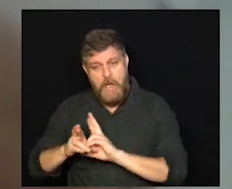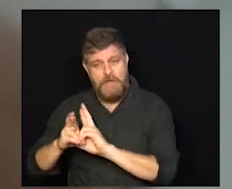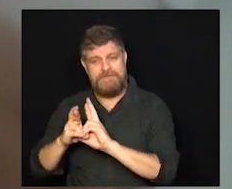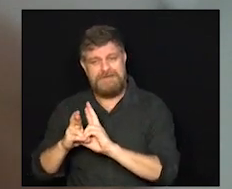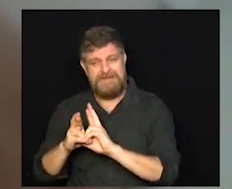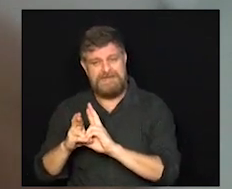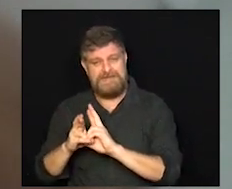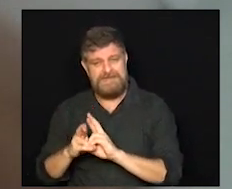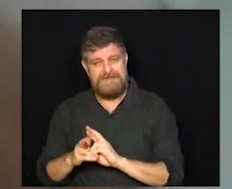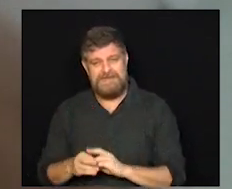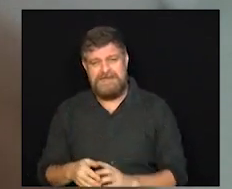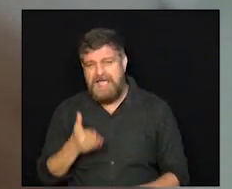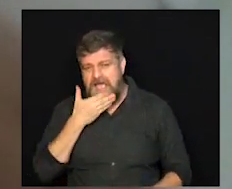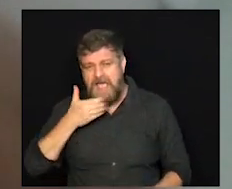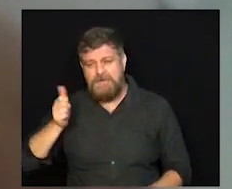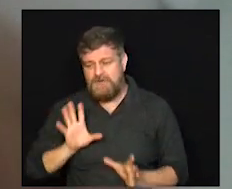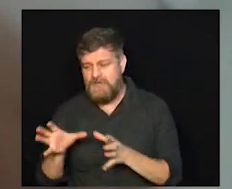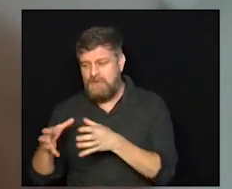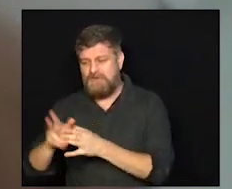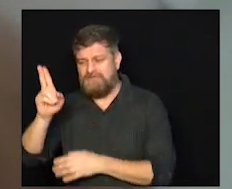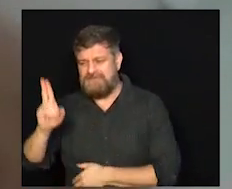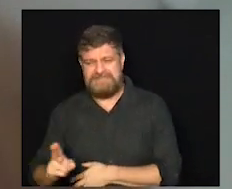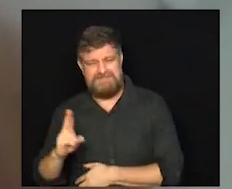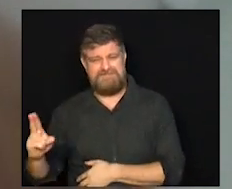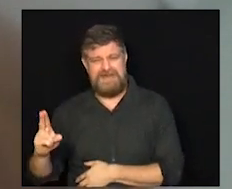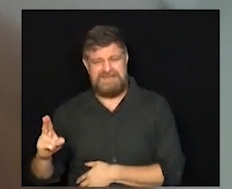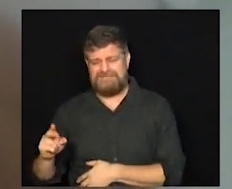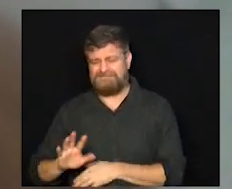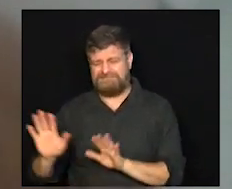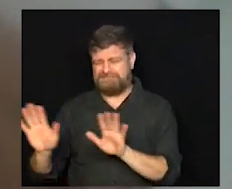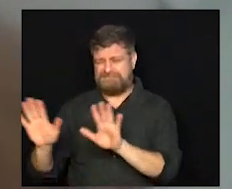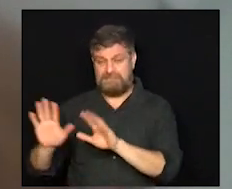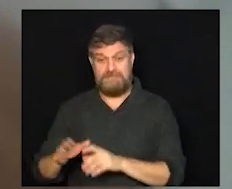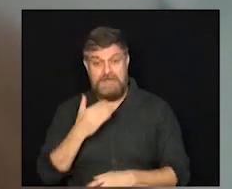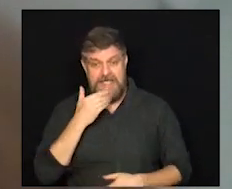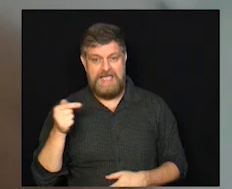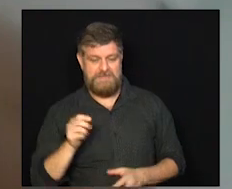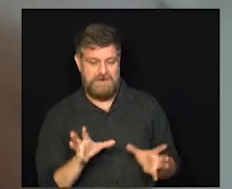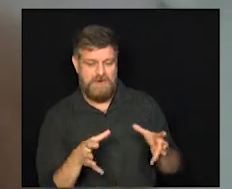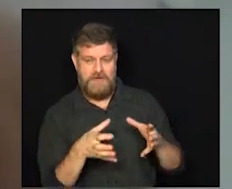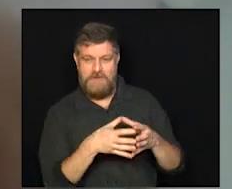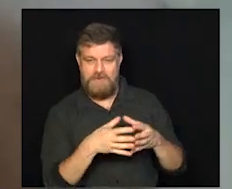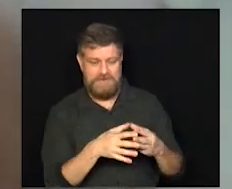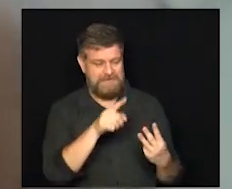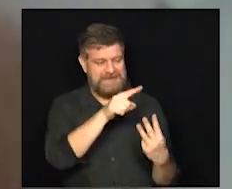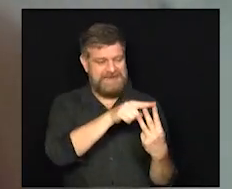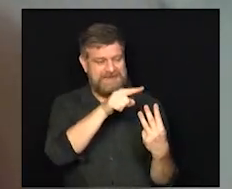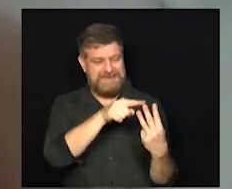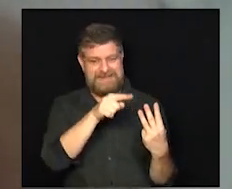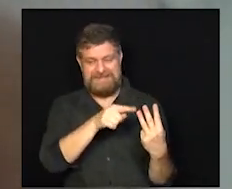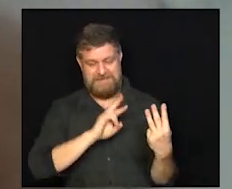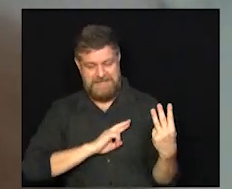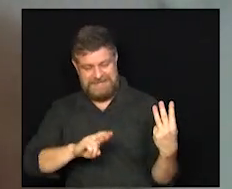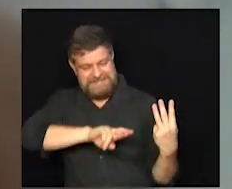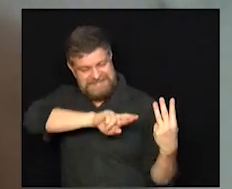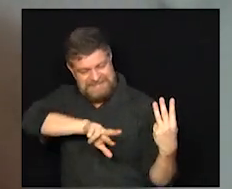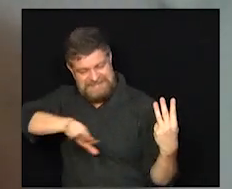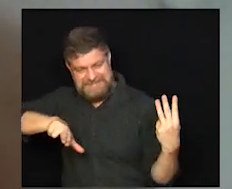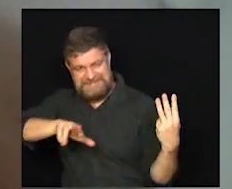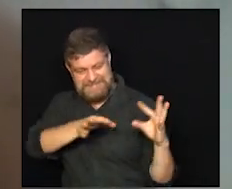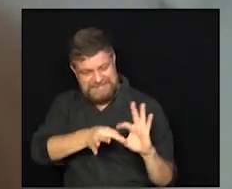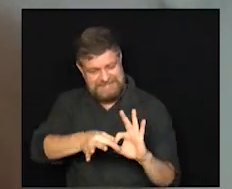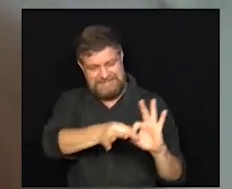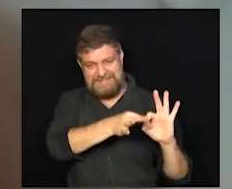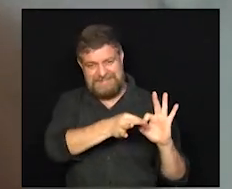que fazer com um grupo de padres, né? Um grupo, cada um de uma fé, é até melhor para fazer isso. Nós olhamos aquilo realmente que é o centro, né? Da beleza do